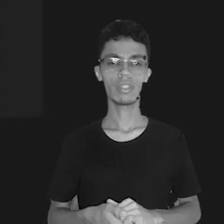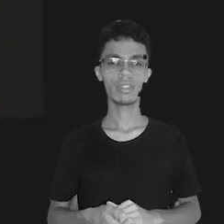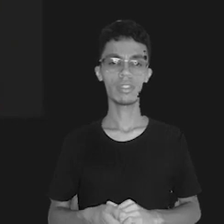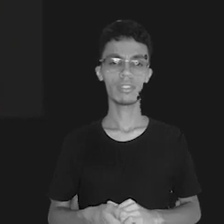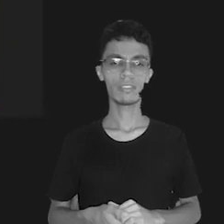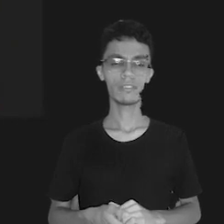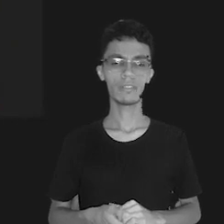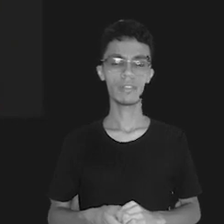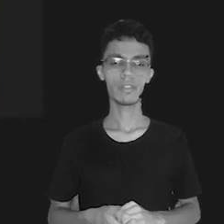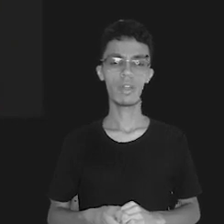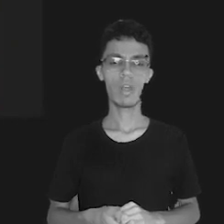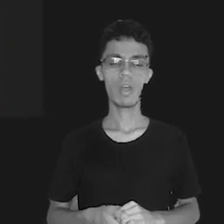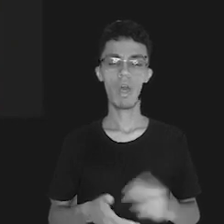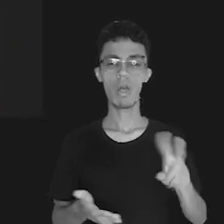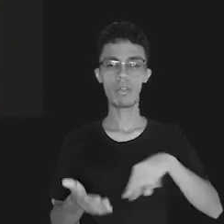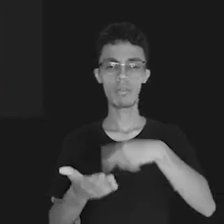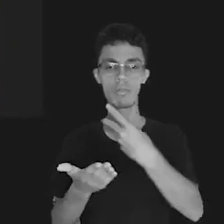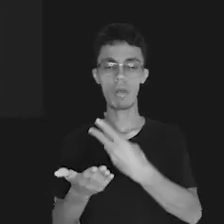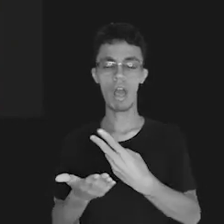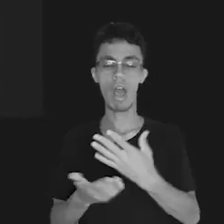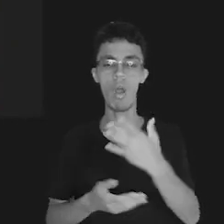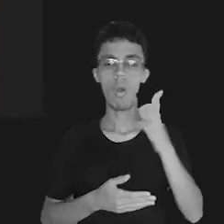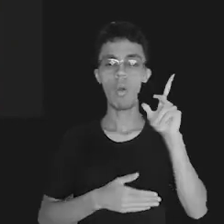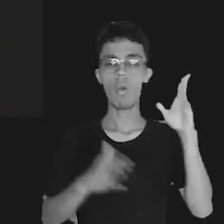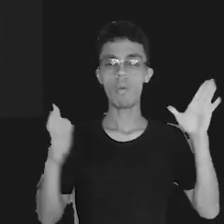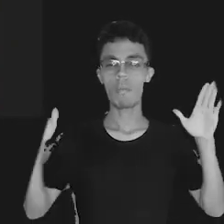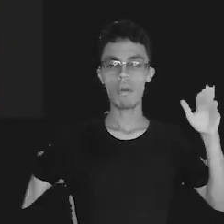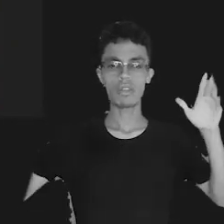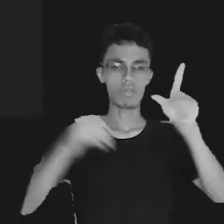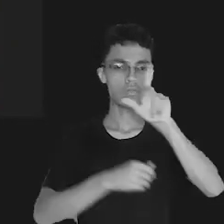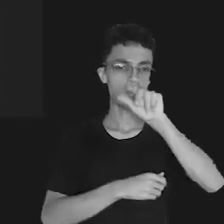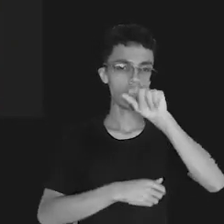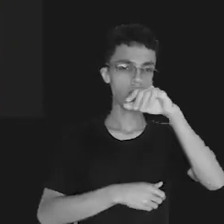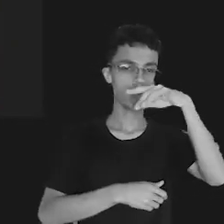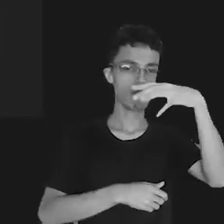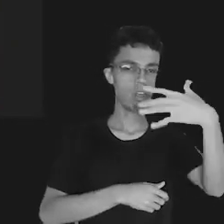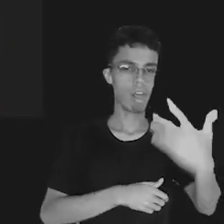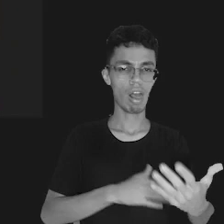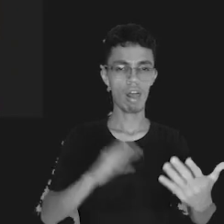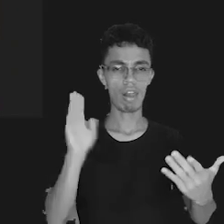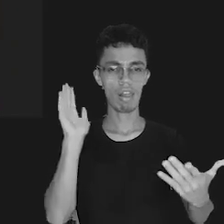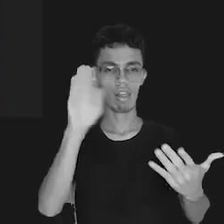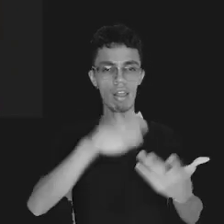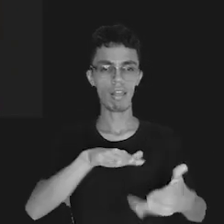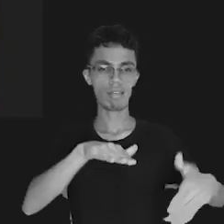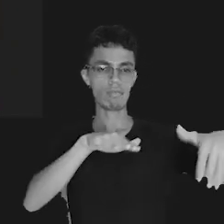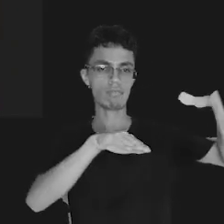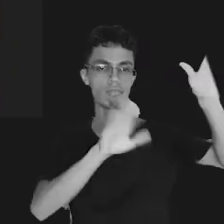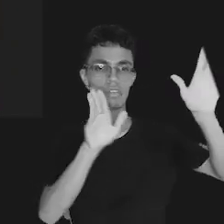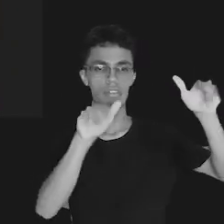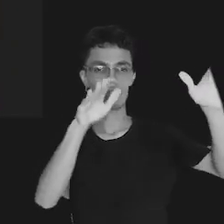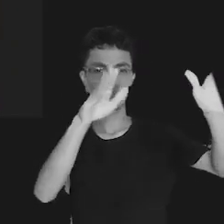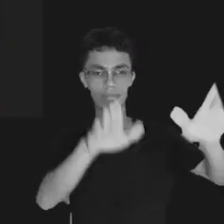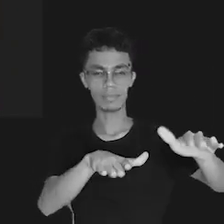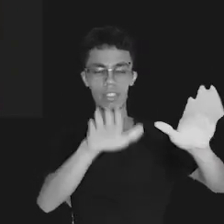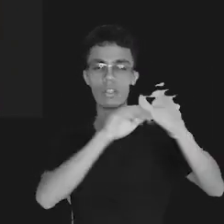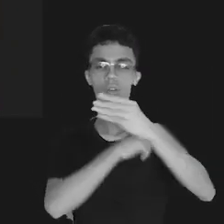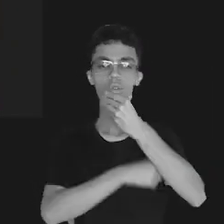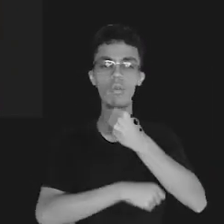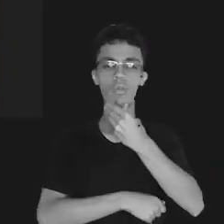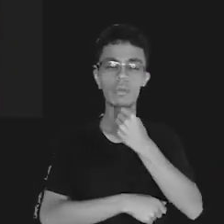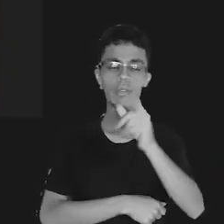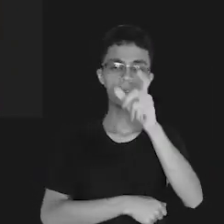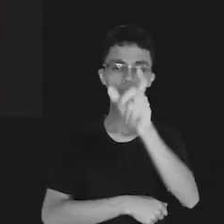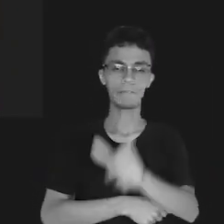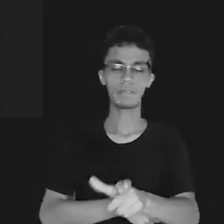compasso, ressuscitou um pássaro, tem as mãos cheias de um possível maná. É homem,